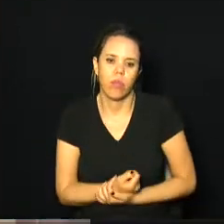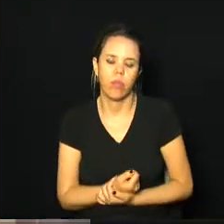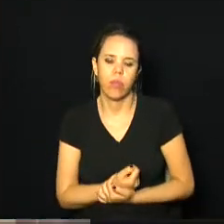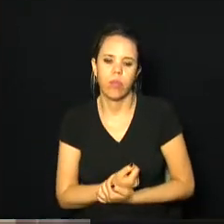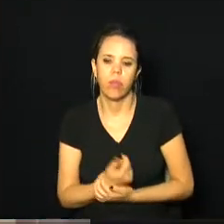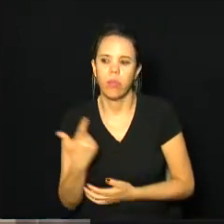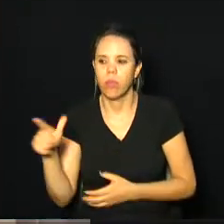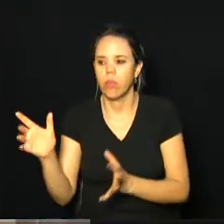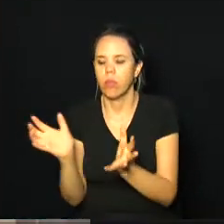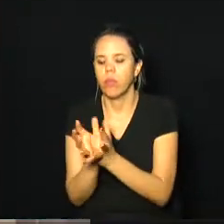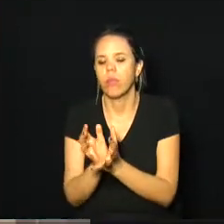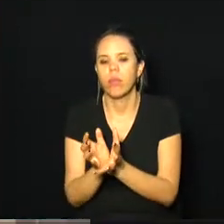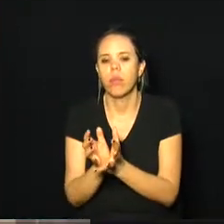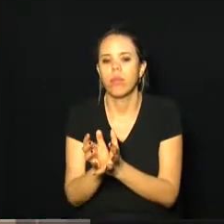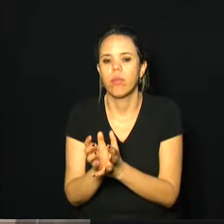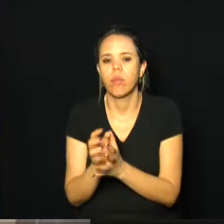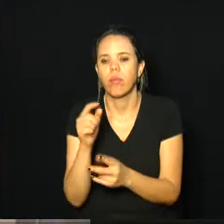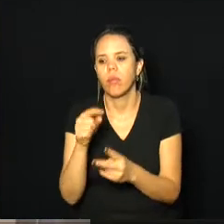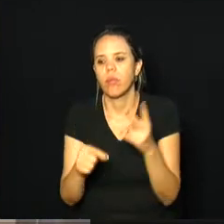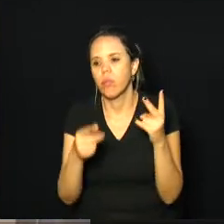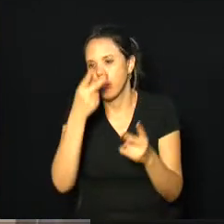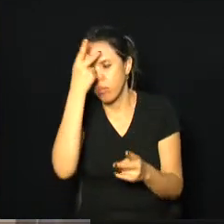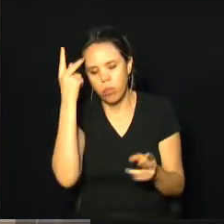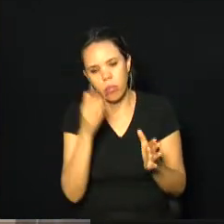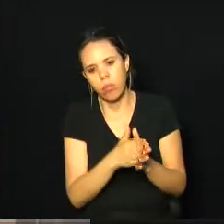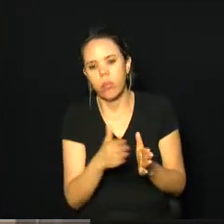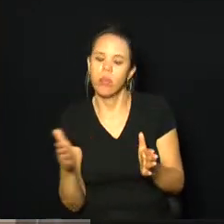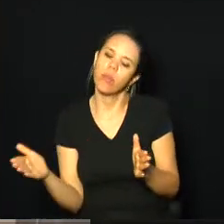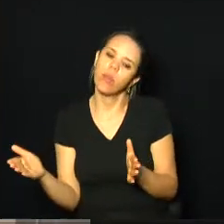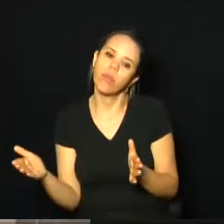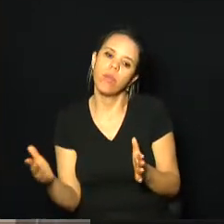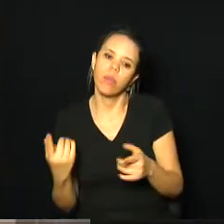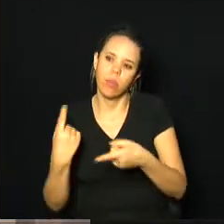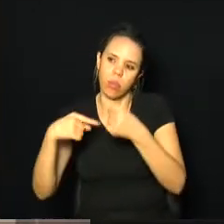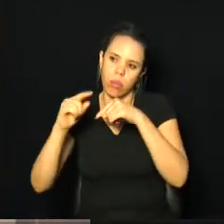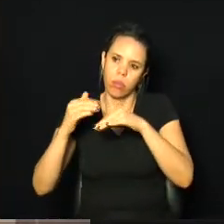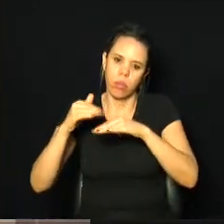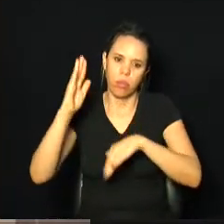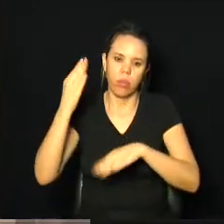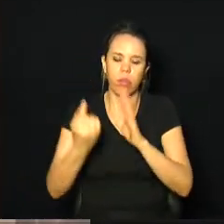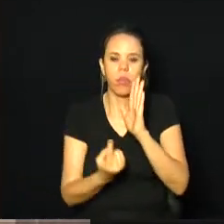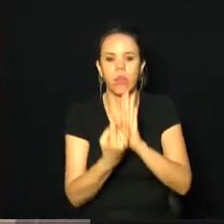outra seleção lá, as outras duplas estão numa fase de ascensão.